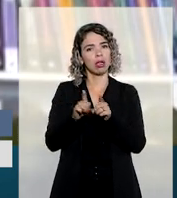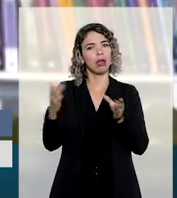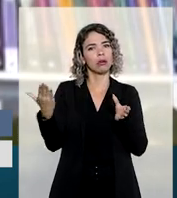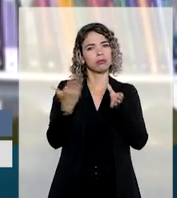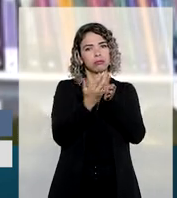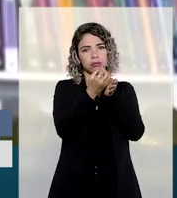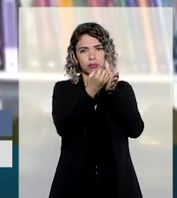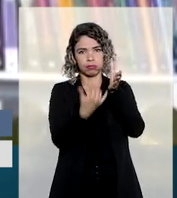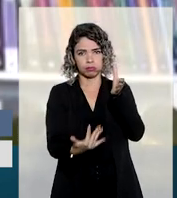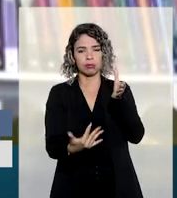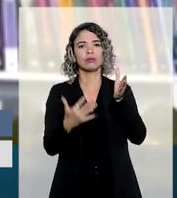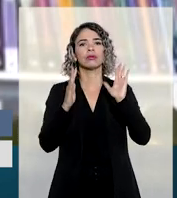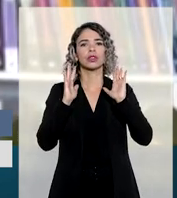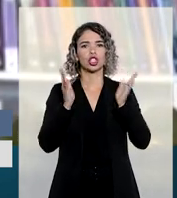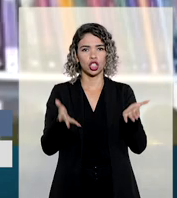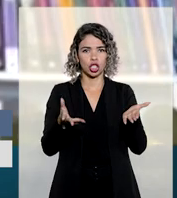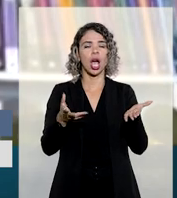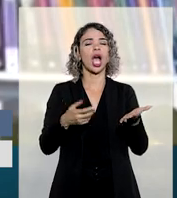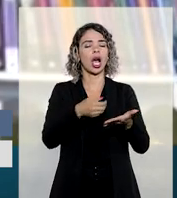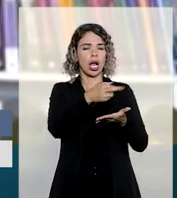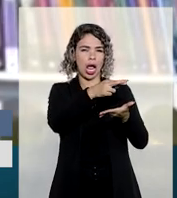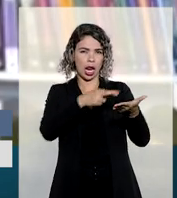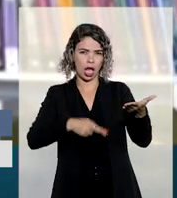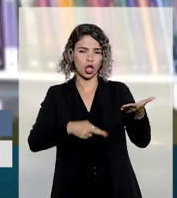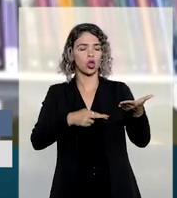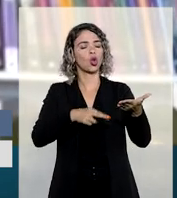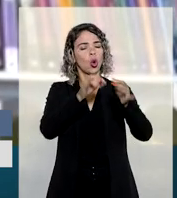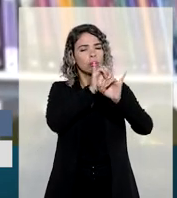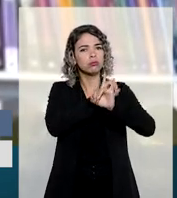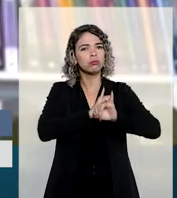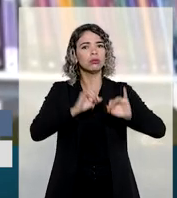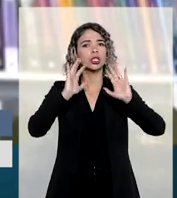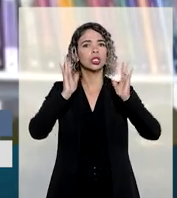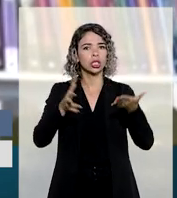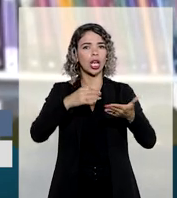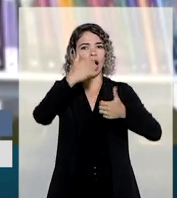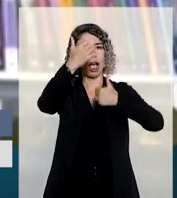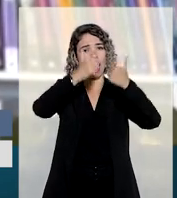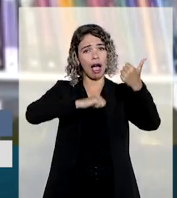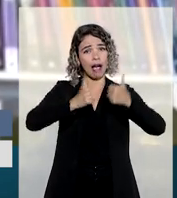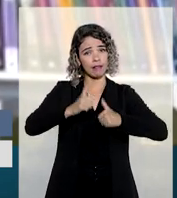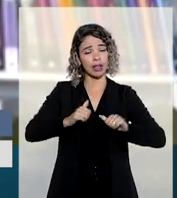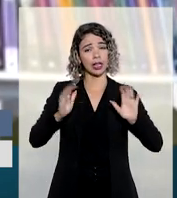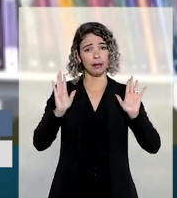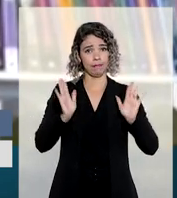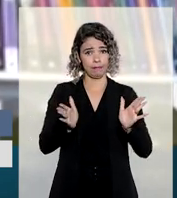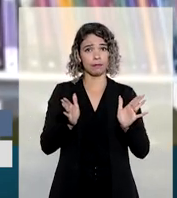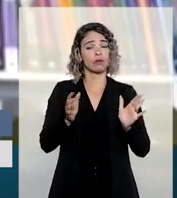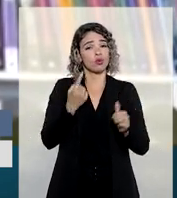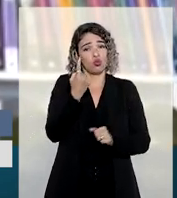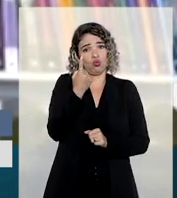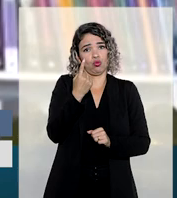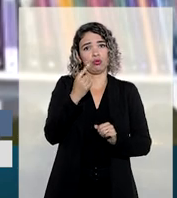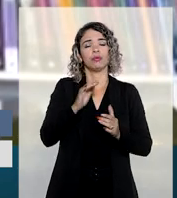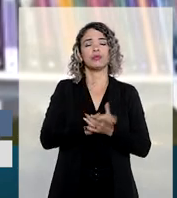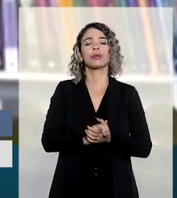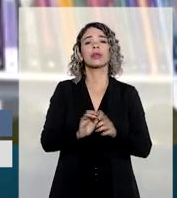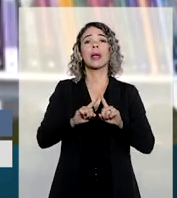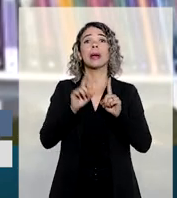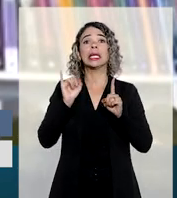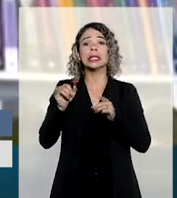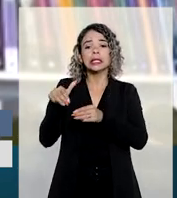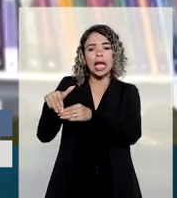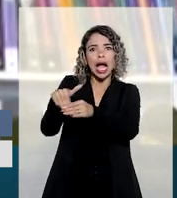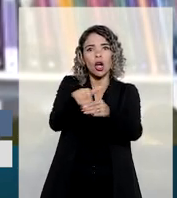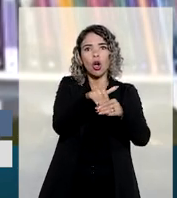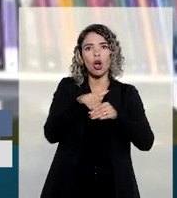igualmente monocrática, julgada, proferida pelo julgador que julgou, que proferiu aquela decisão embargada. Se se trata de um acórdão,